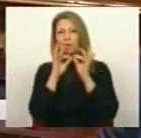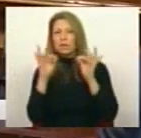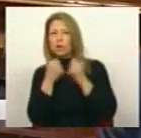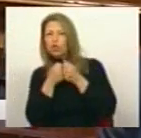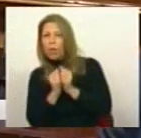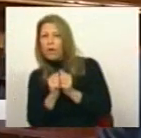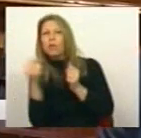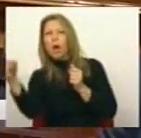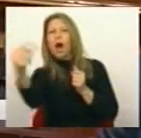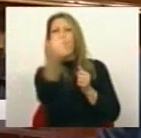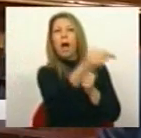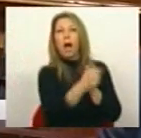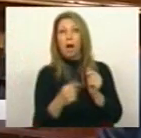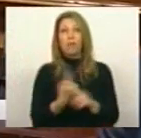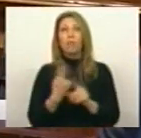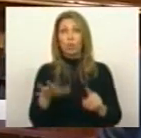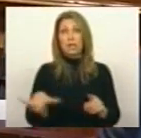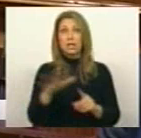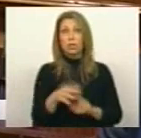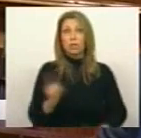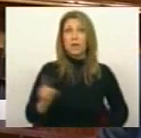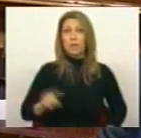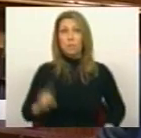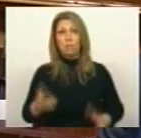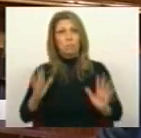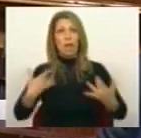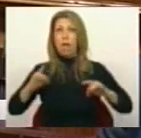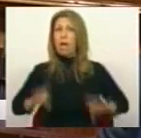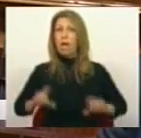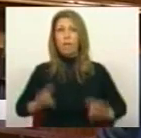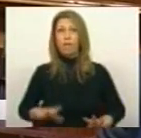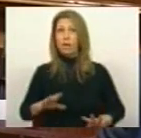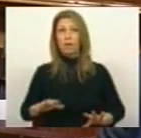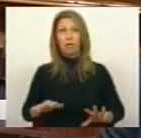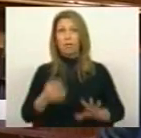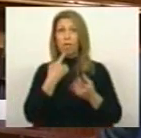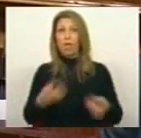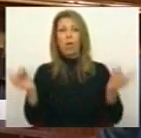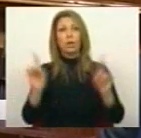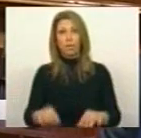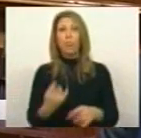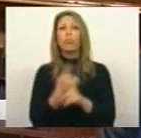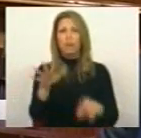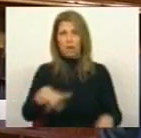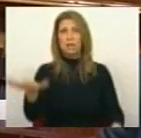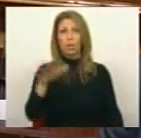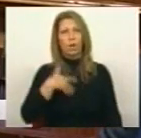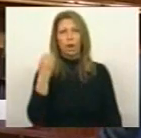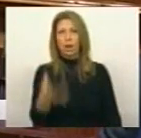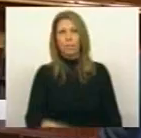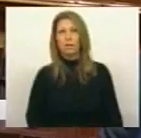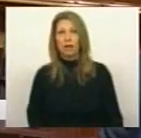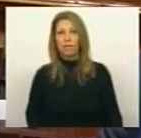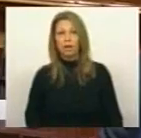ter ou a viver episódios desta natureza. Episódios que não são apenas lamentáveis, são também,